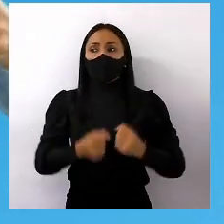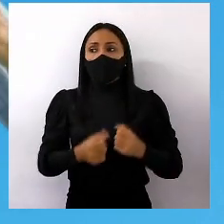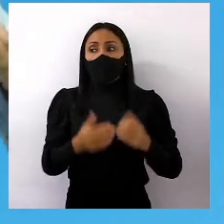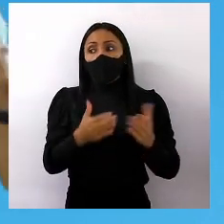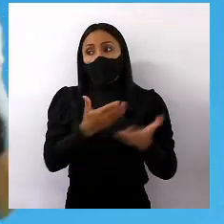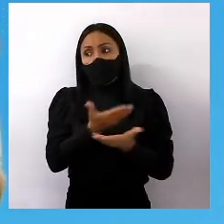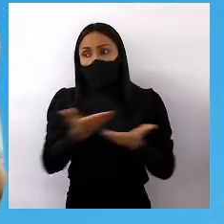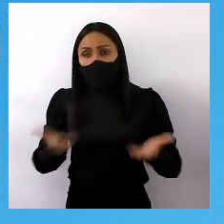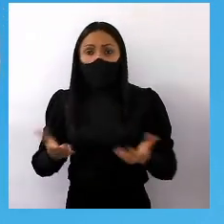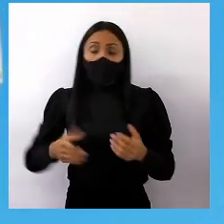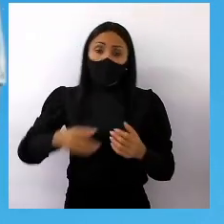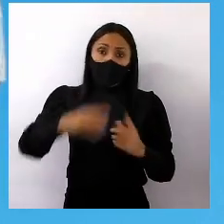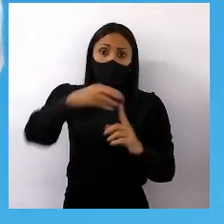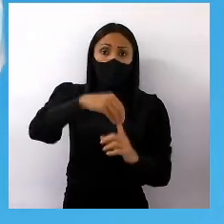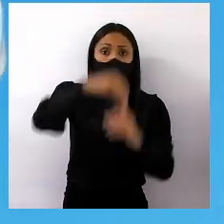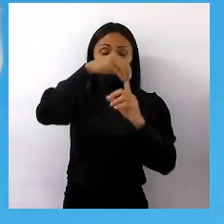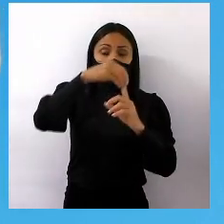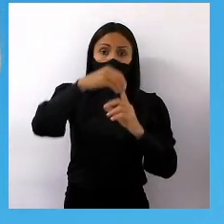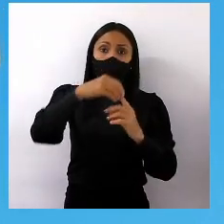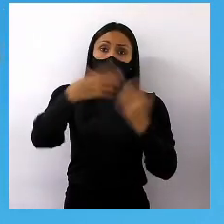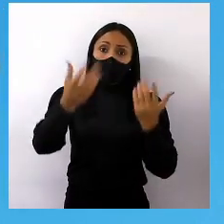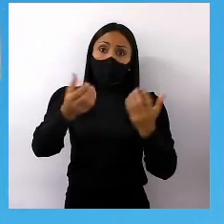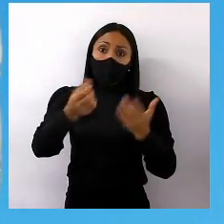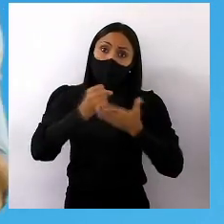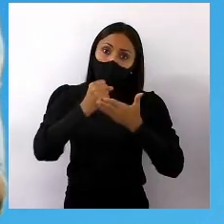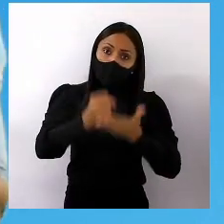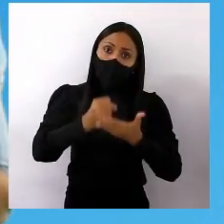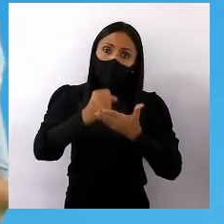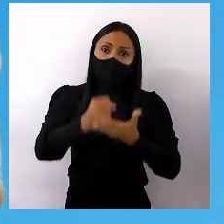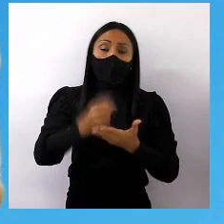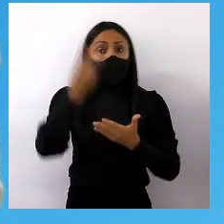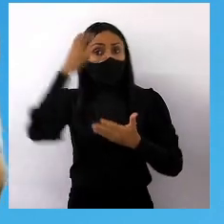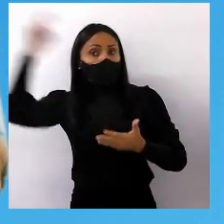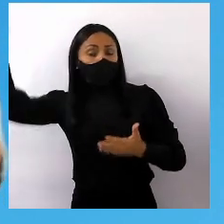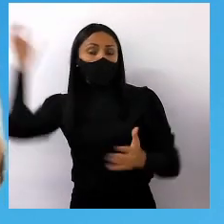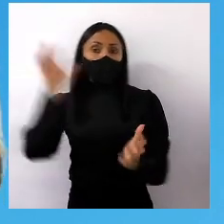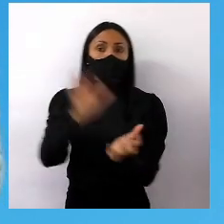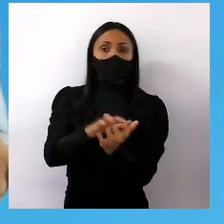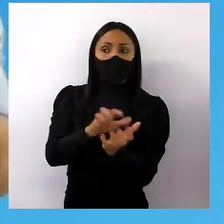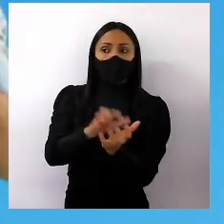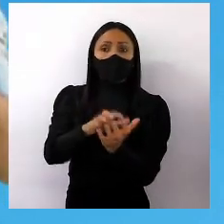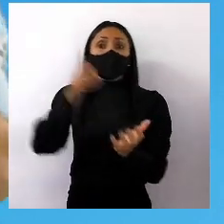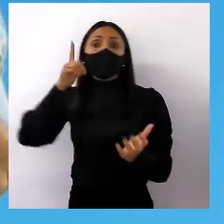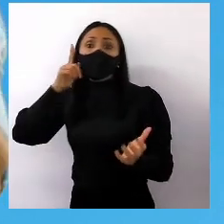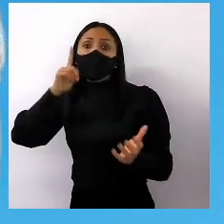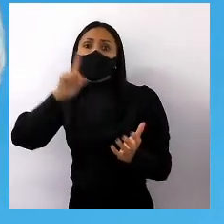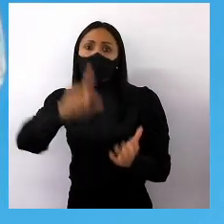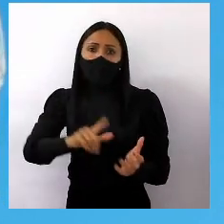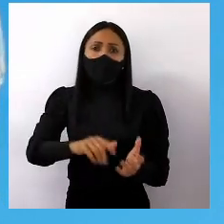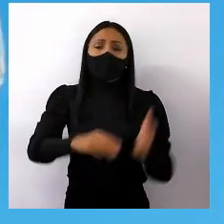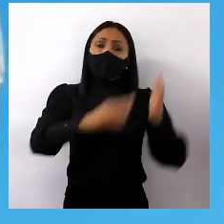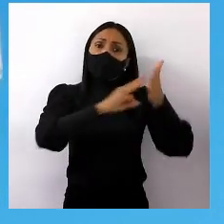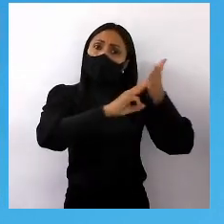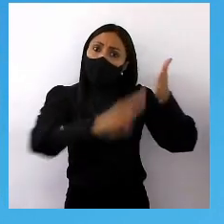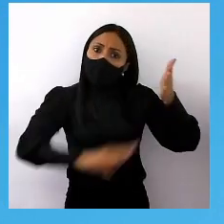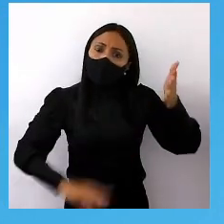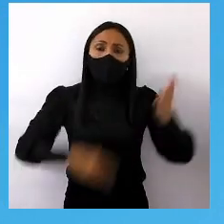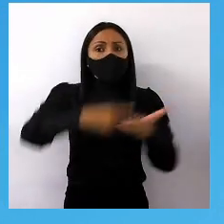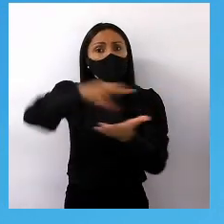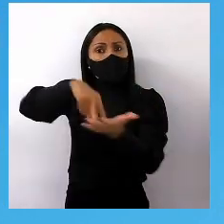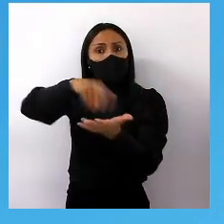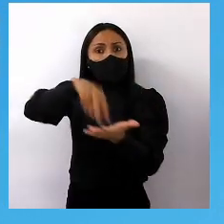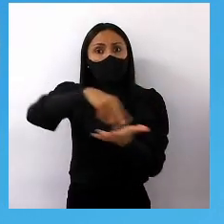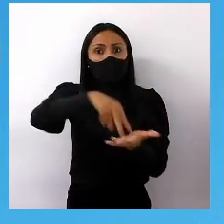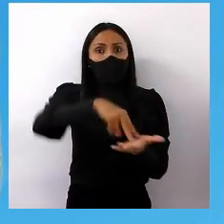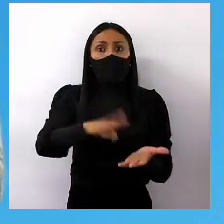Então, uma das principais contribuições de André Madureira para a cultura pernambucana foi conseguir criar um método de dança, que é o método